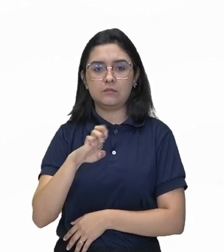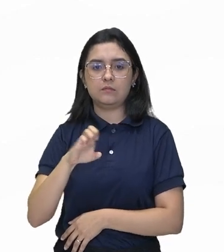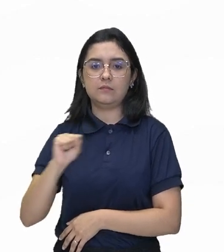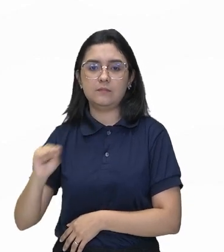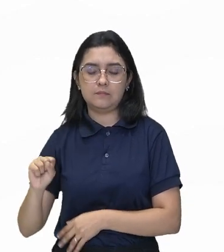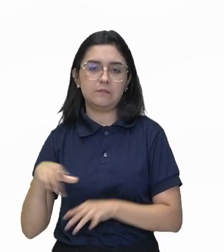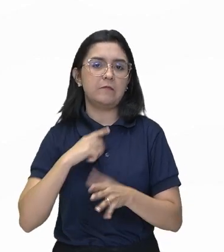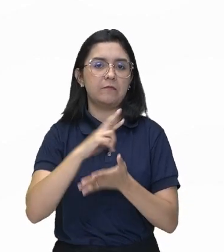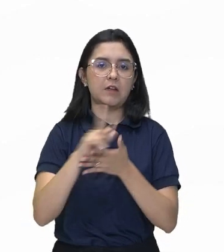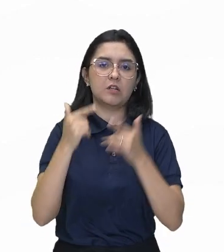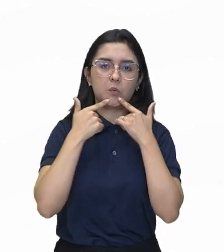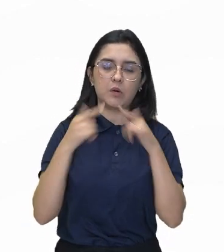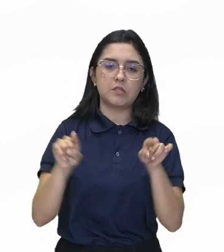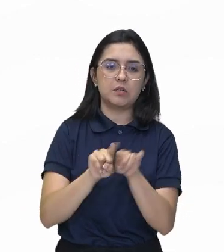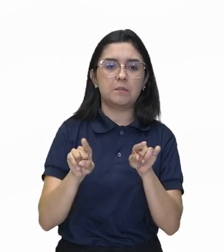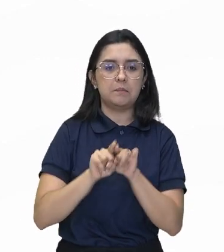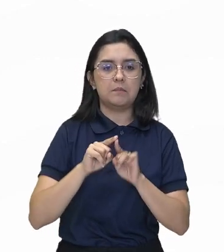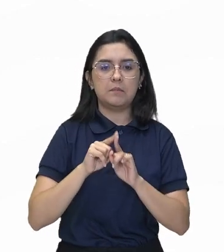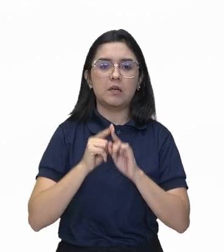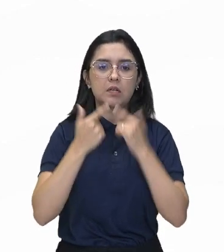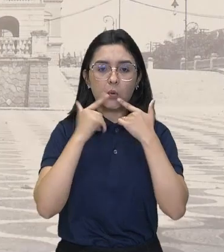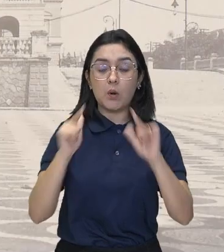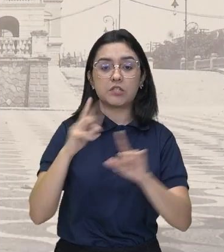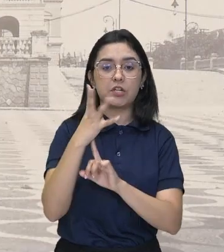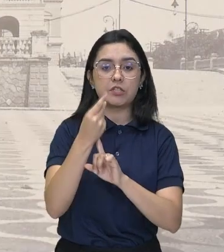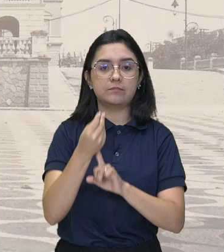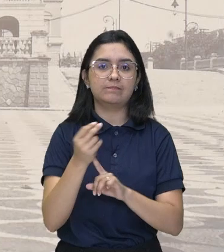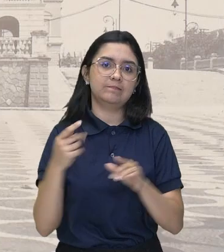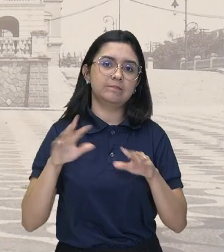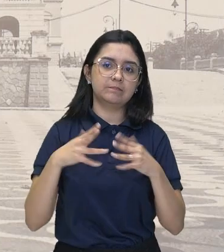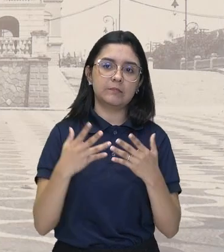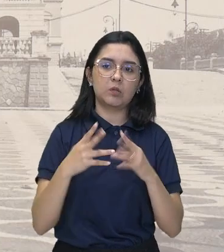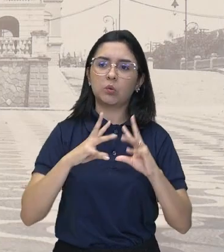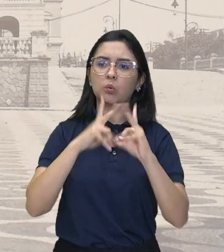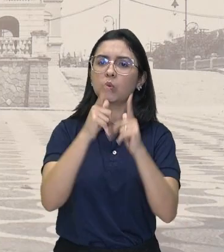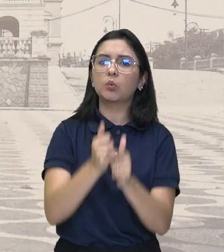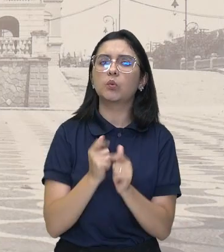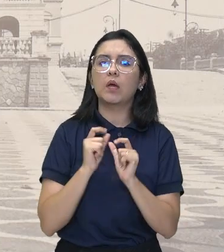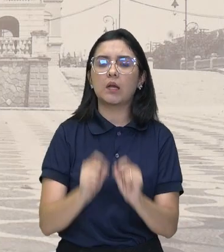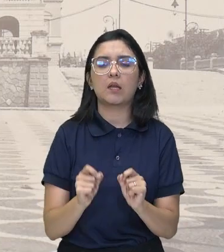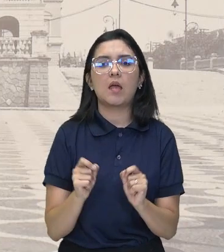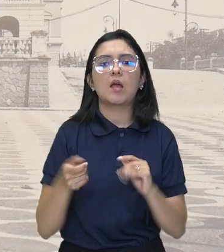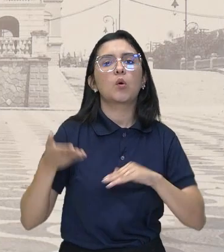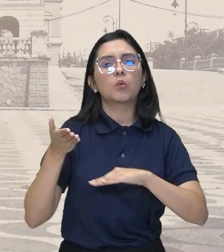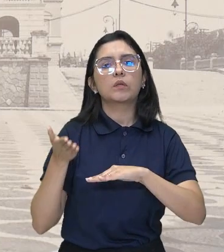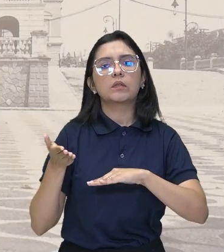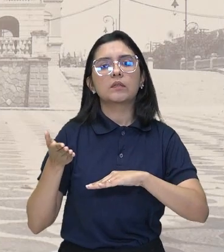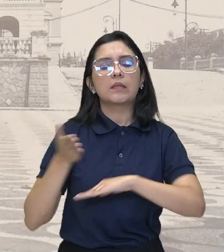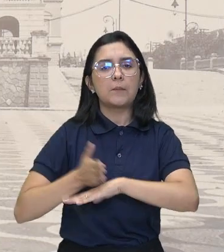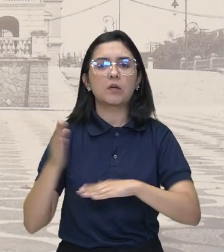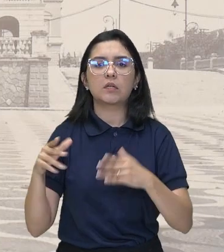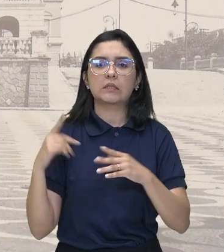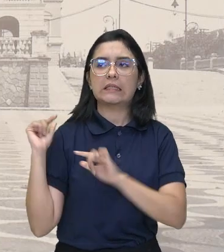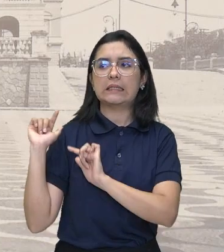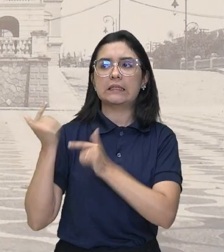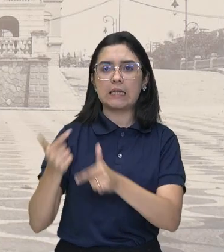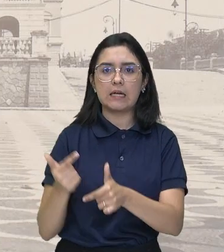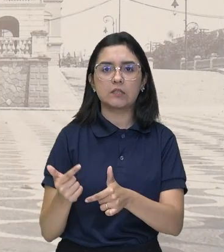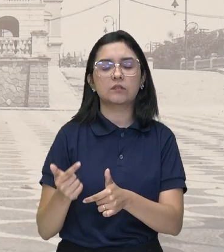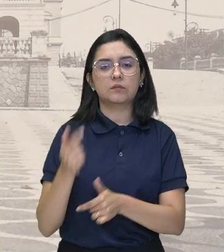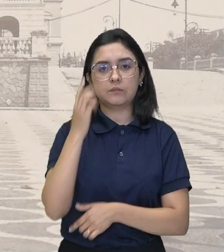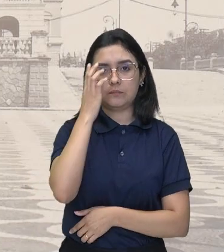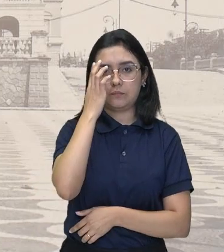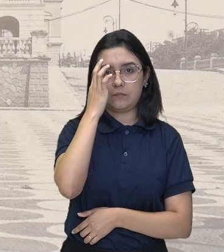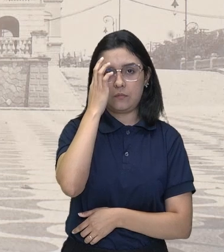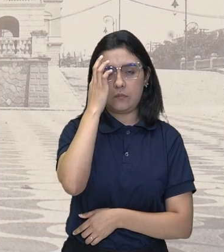artísticas, certo? Então, tudo isso faz parte de algo, vamos chamar, contemporâneo, clássico e erudito,